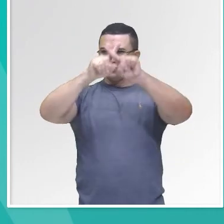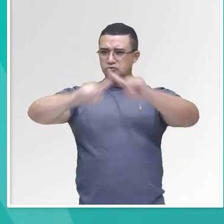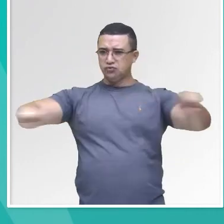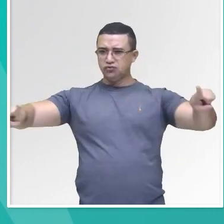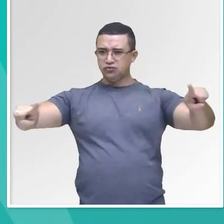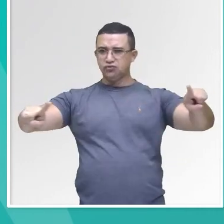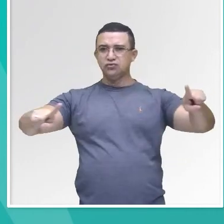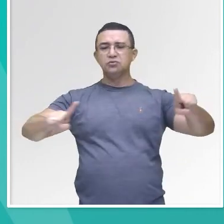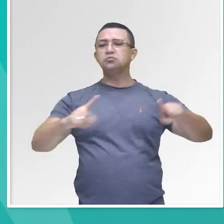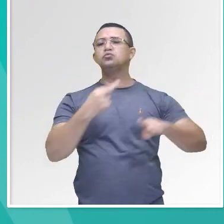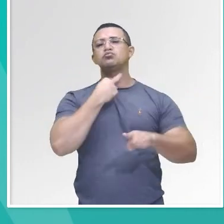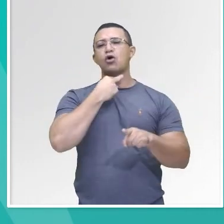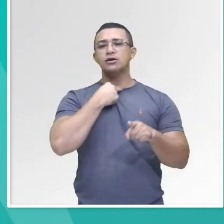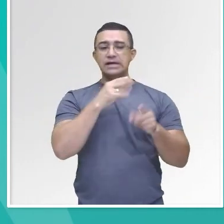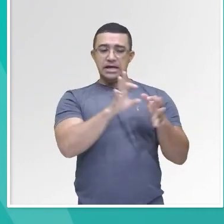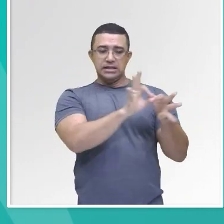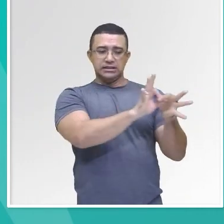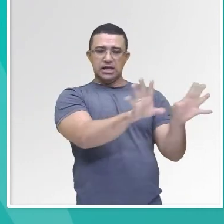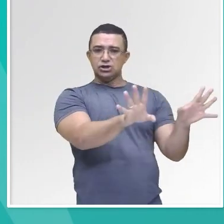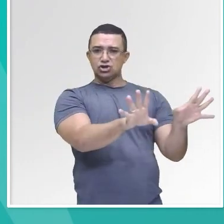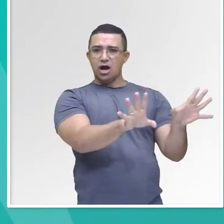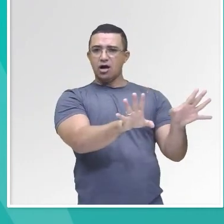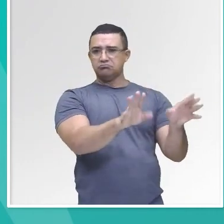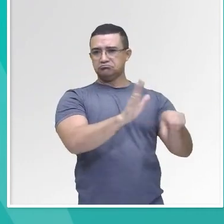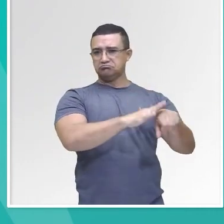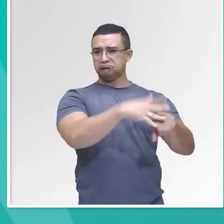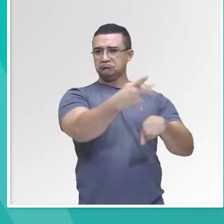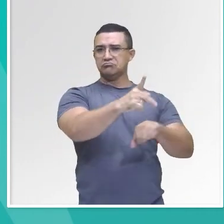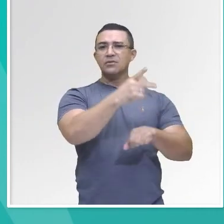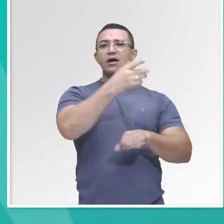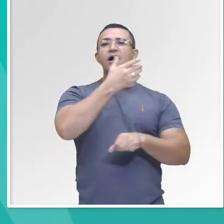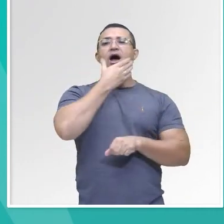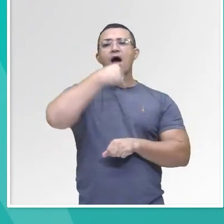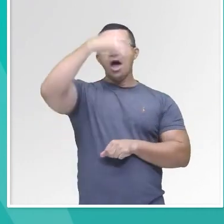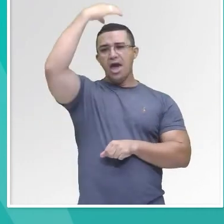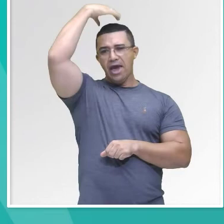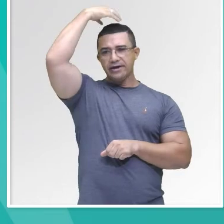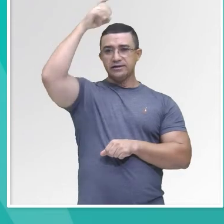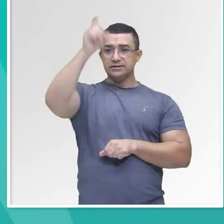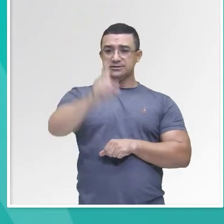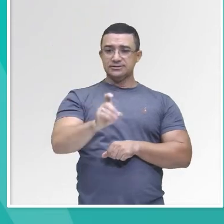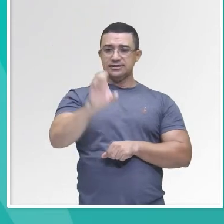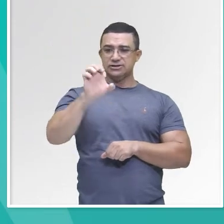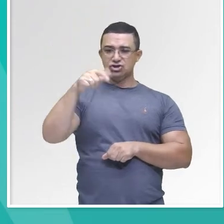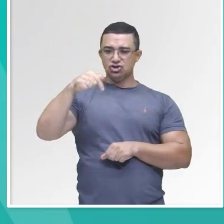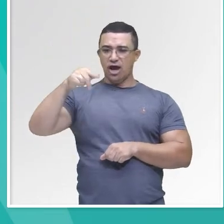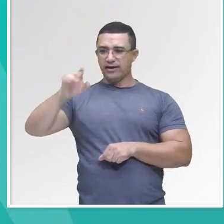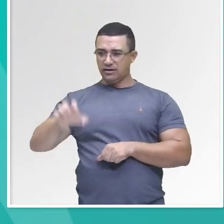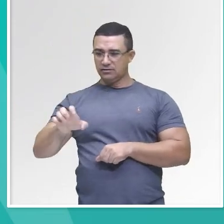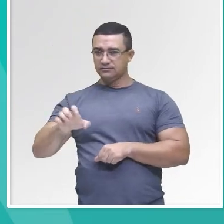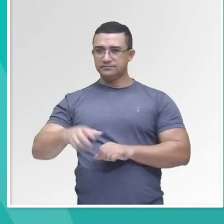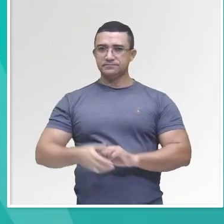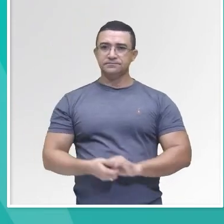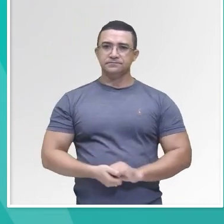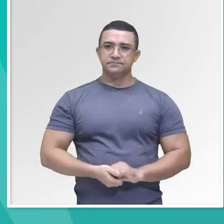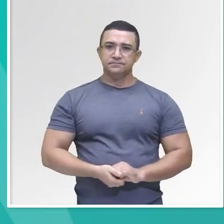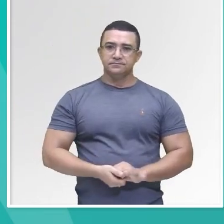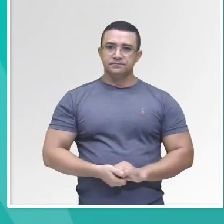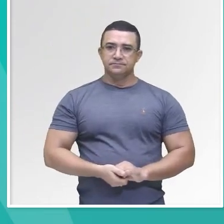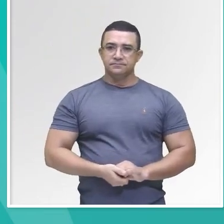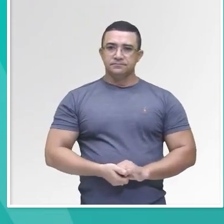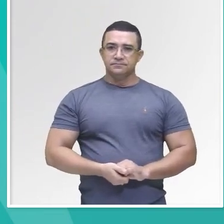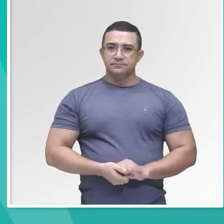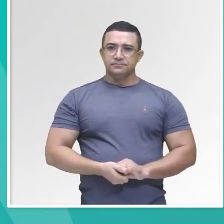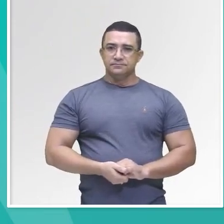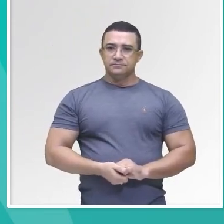deixar o nosso rei em xeque, que vocês vão aprender daqui a pouquinho o que é o xeque, tá? Que é um